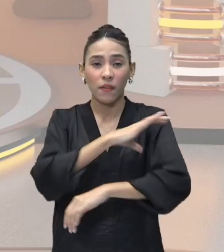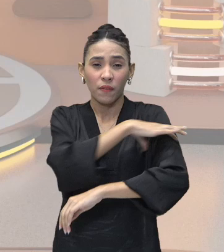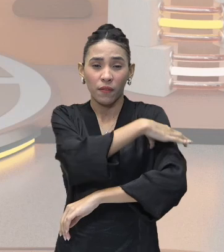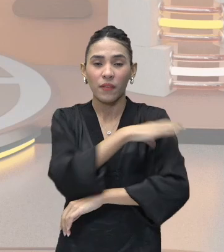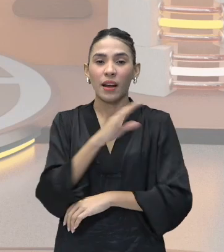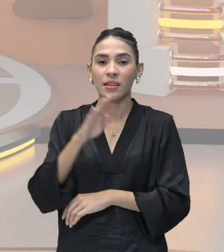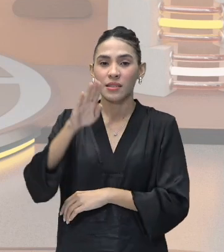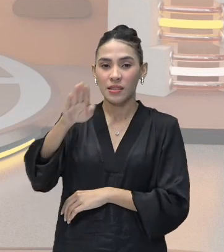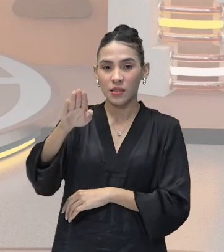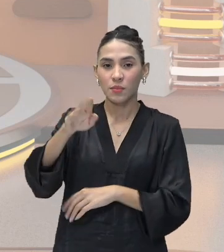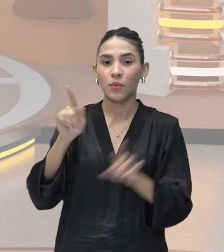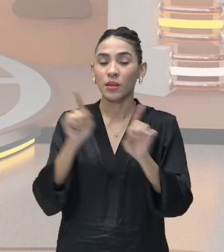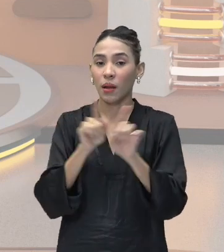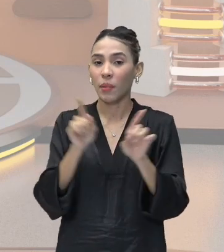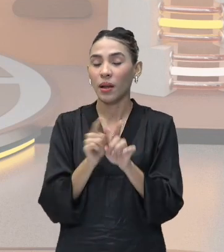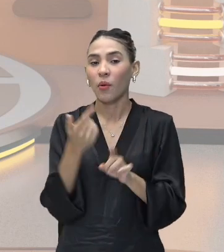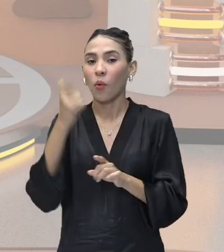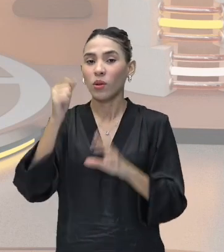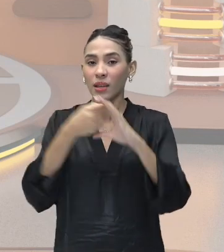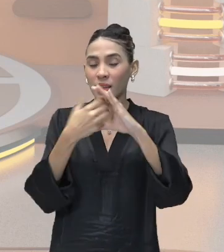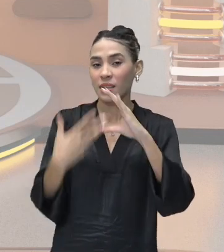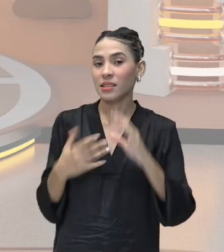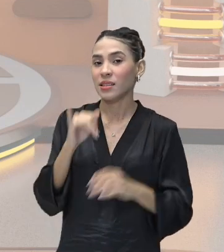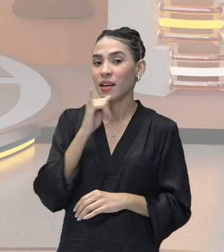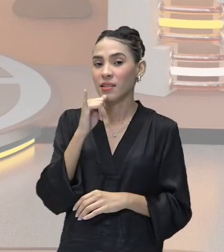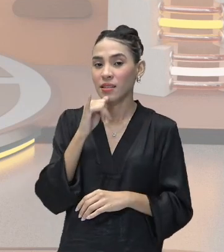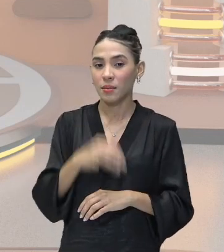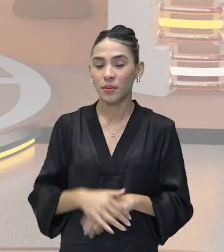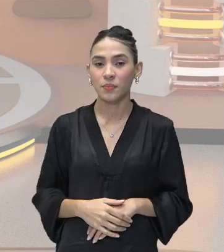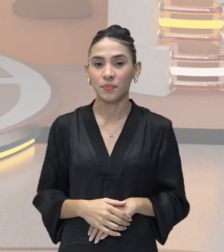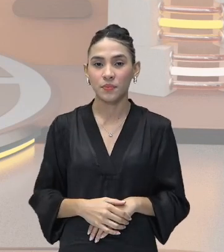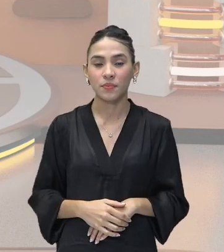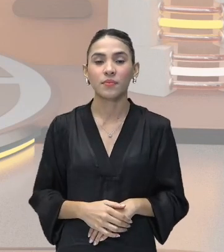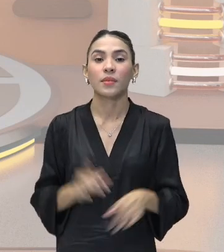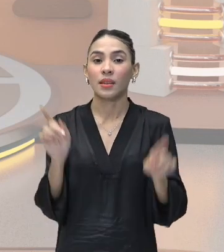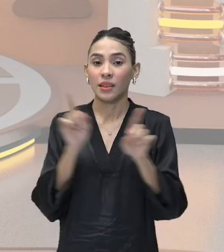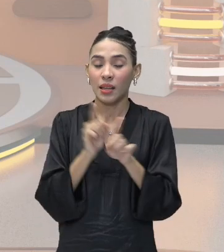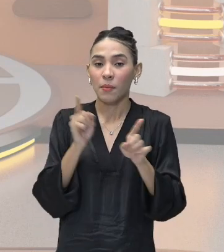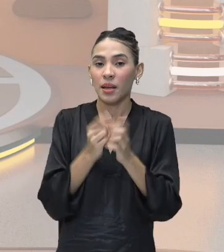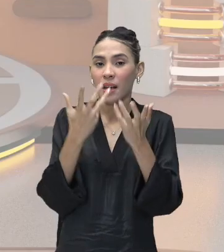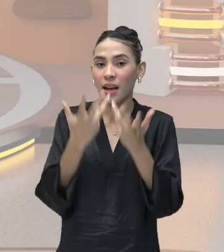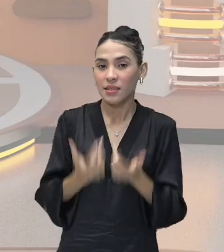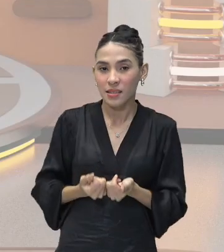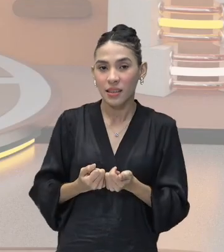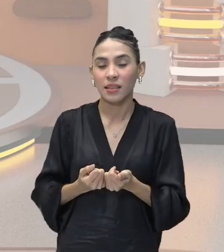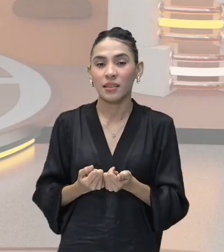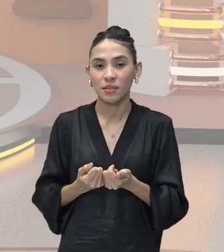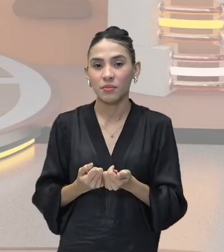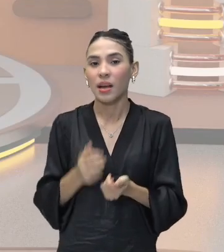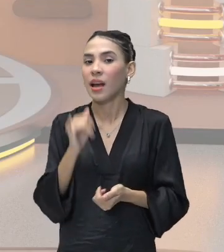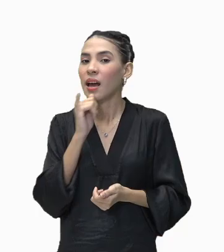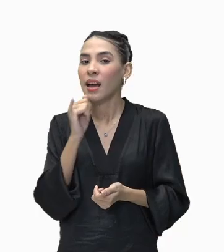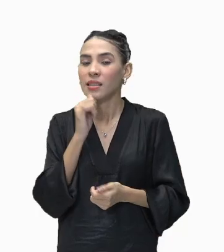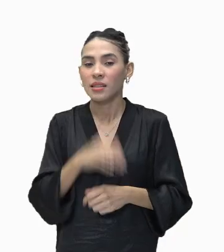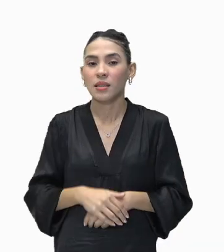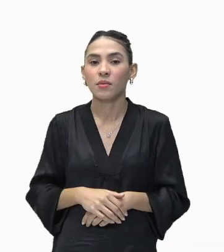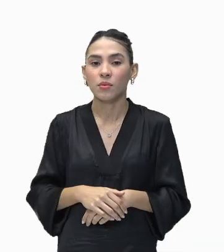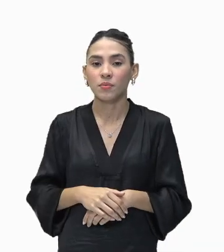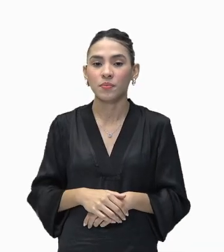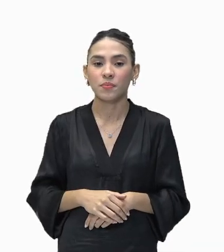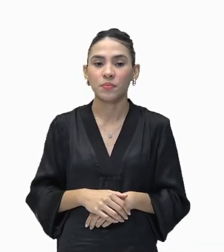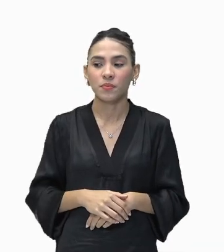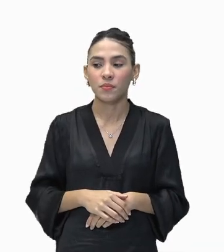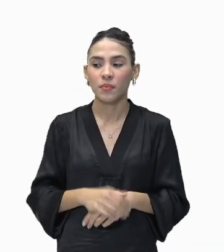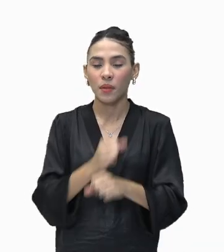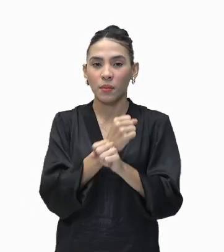outras características, como, por exemplo, né, sendo adotadas ali a questão do protecionismo